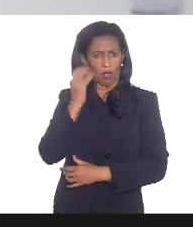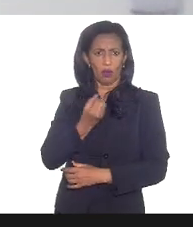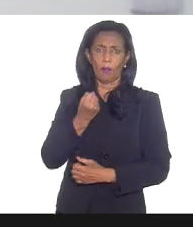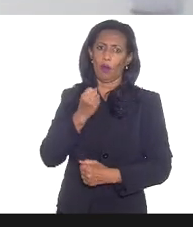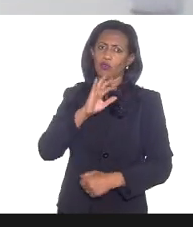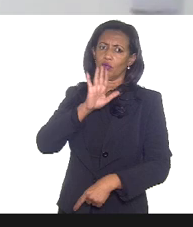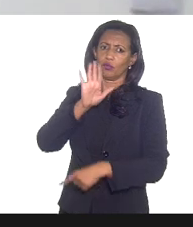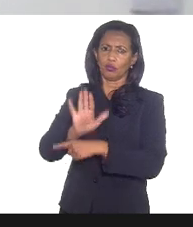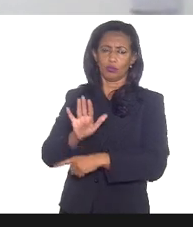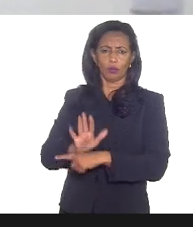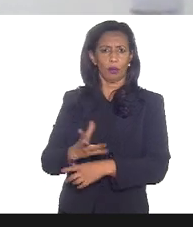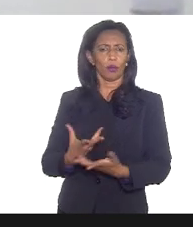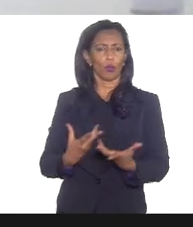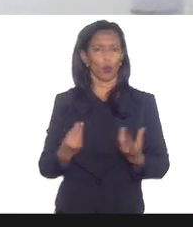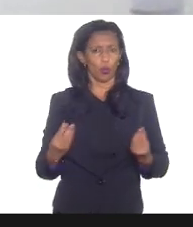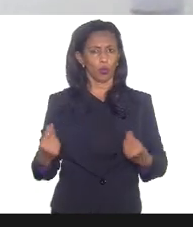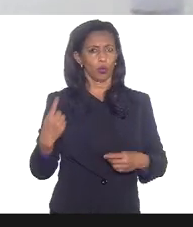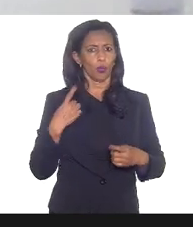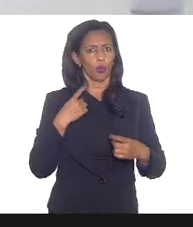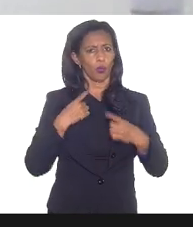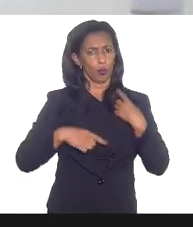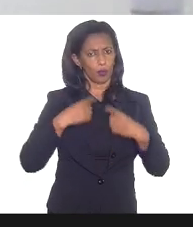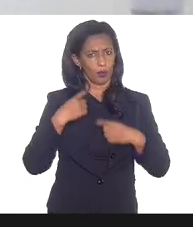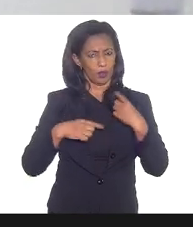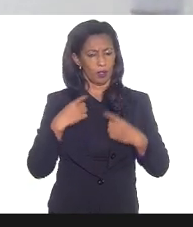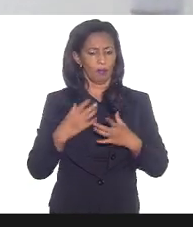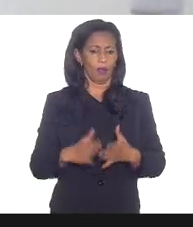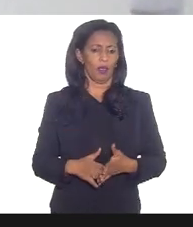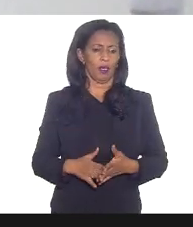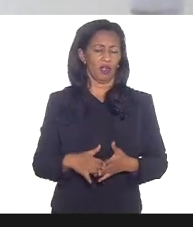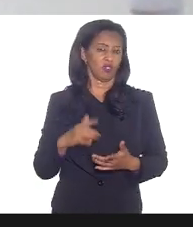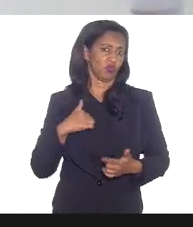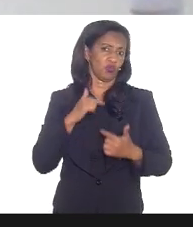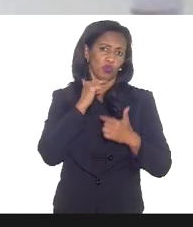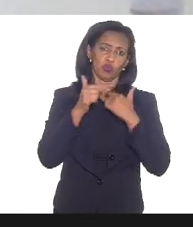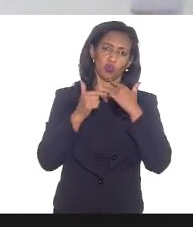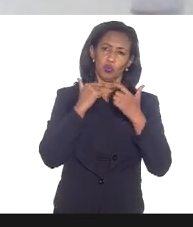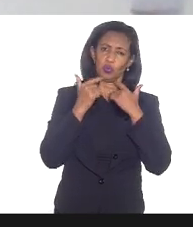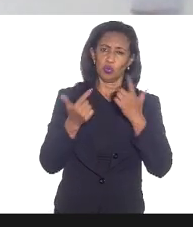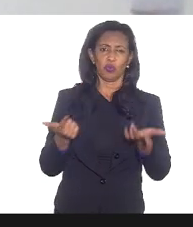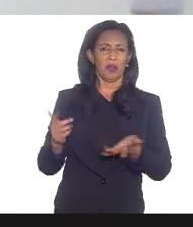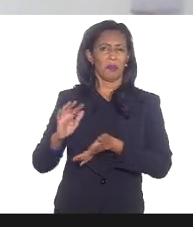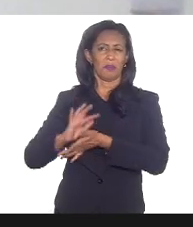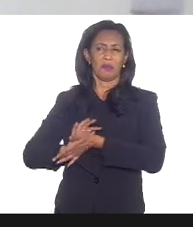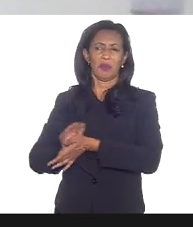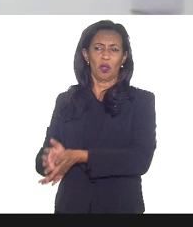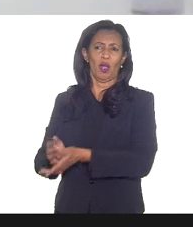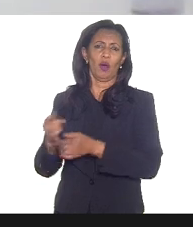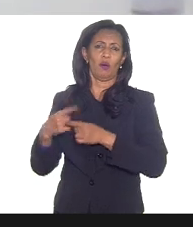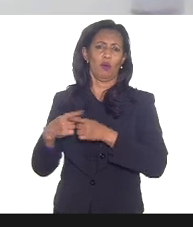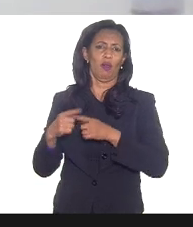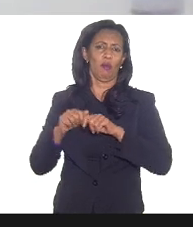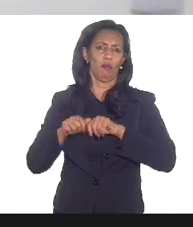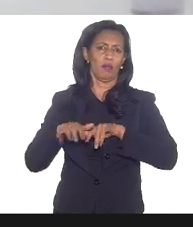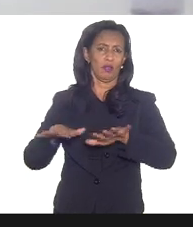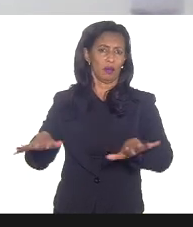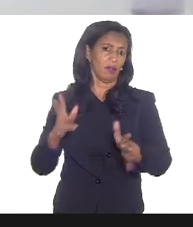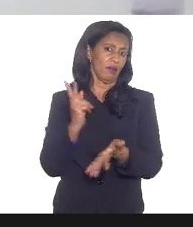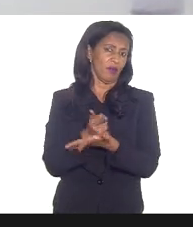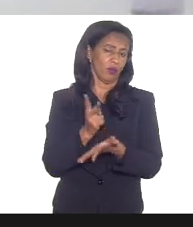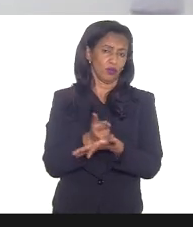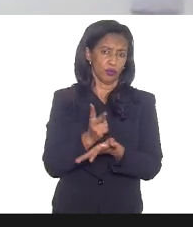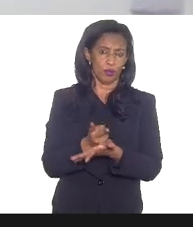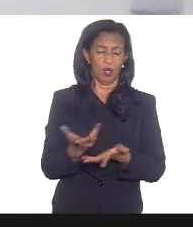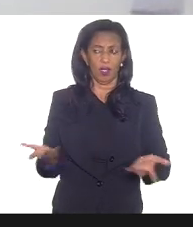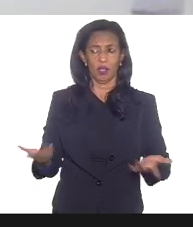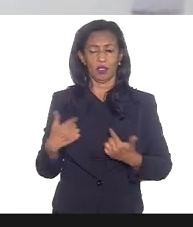contribuir muito para o debate, né, que a gente não tem dúvida que está prejudicado pela questão da pandemia, né, vai continuar. Então, para